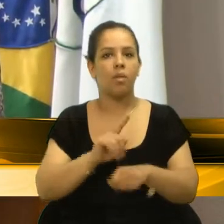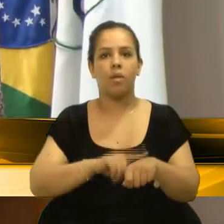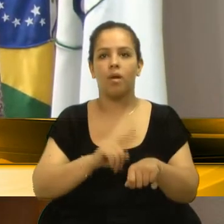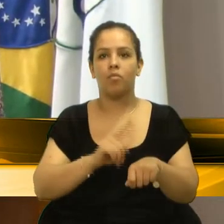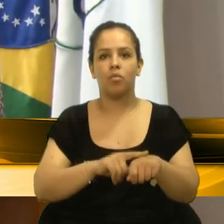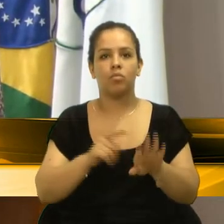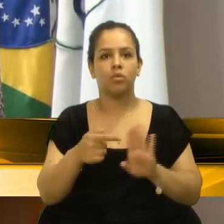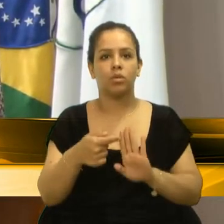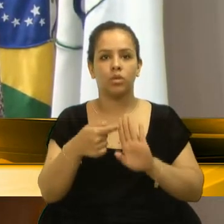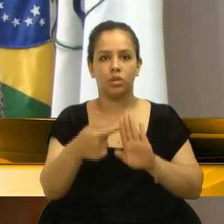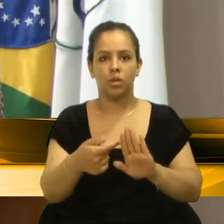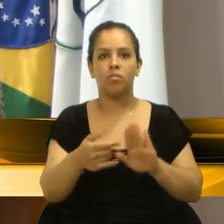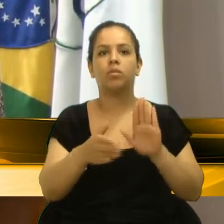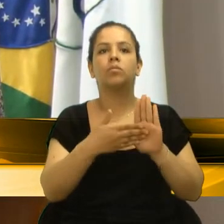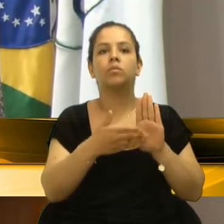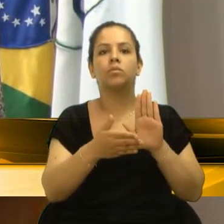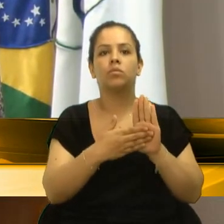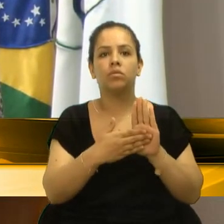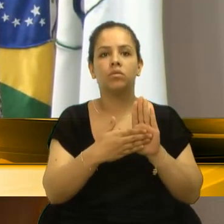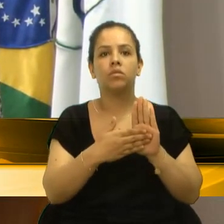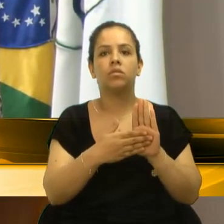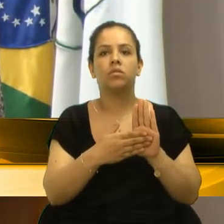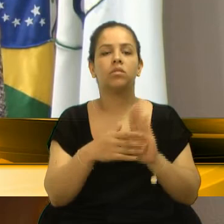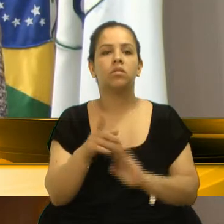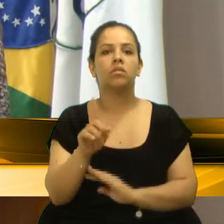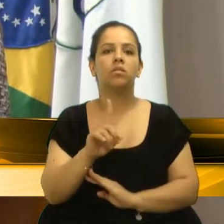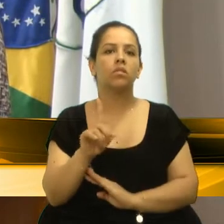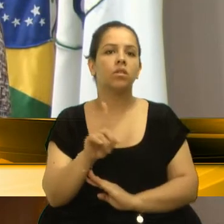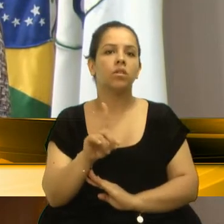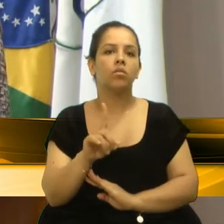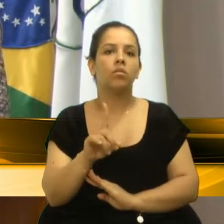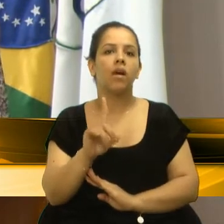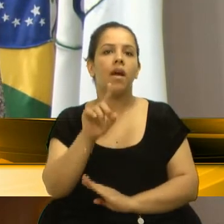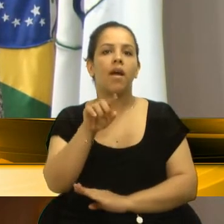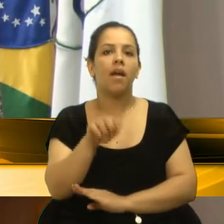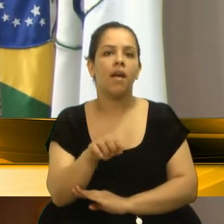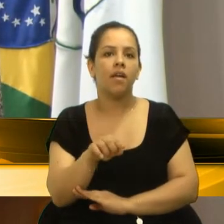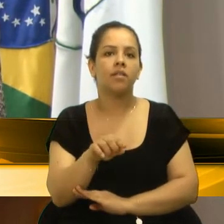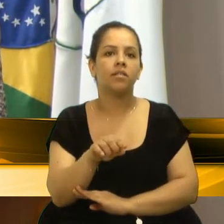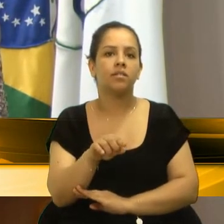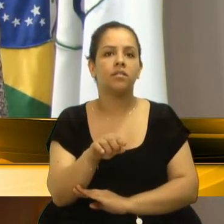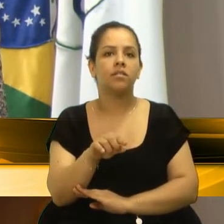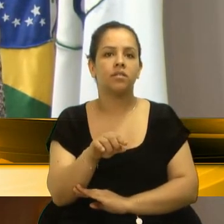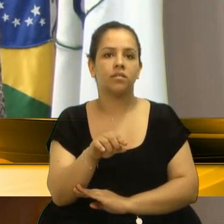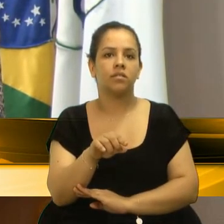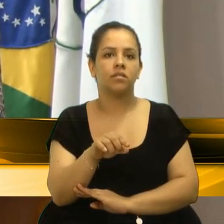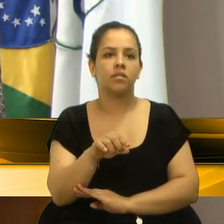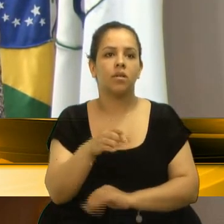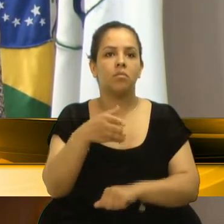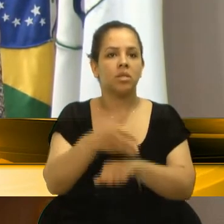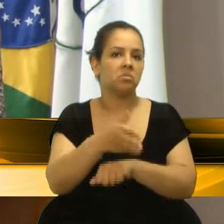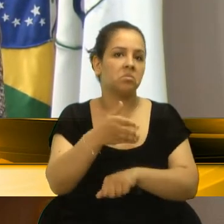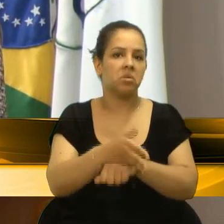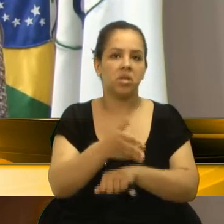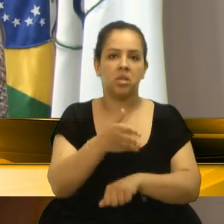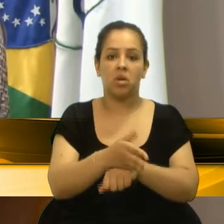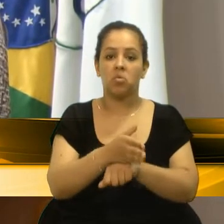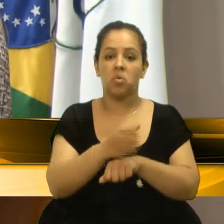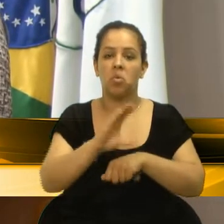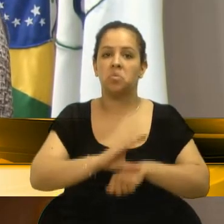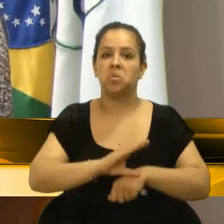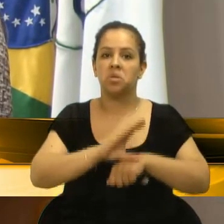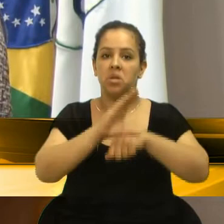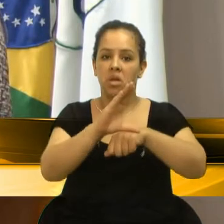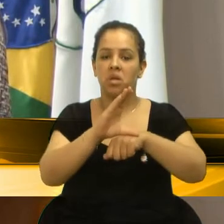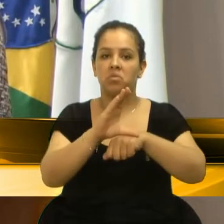pelos documentos, que não foi de forma alguma cerceada a participação do Conselho Municipal